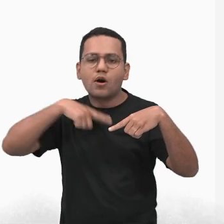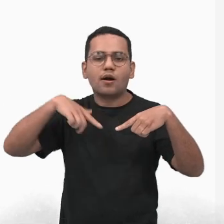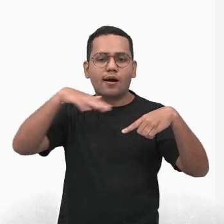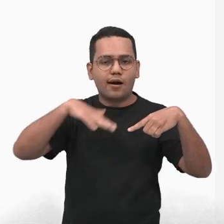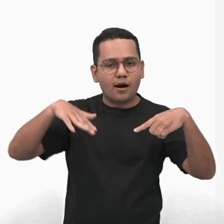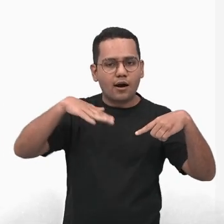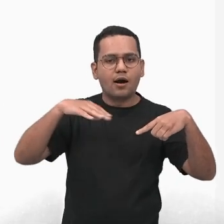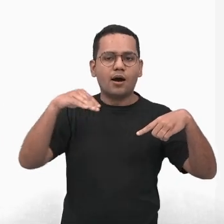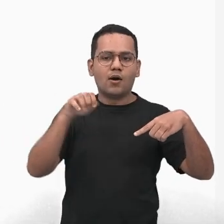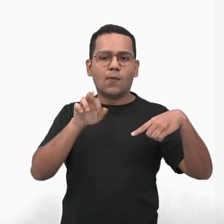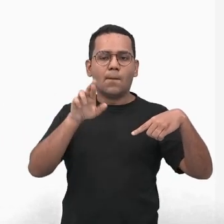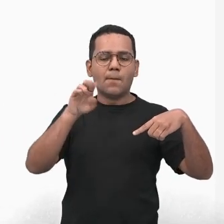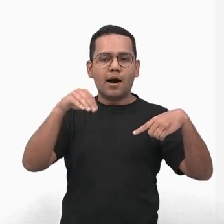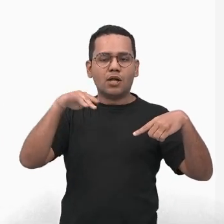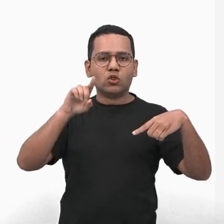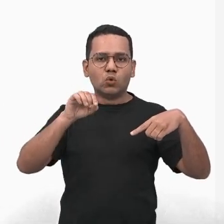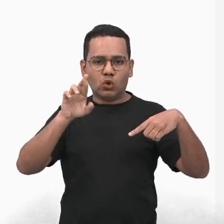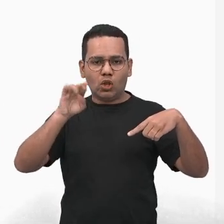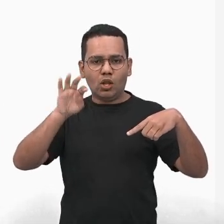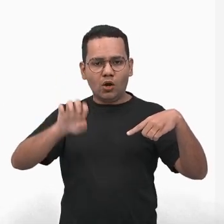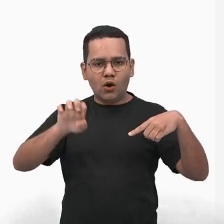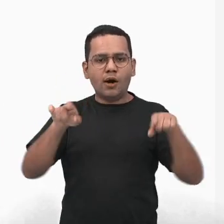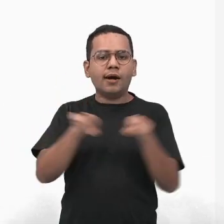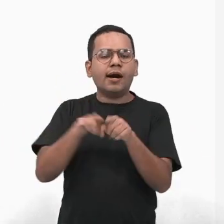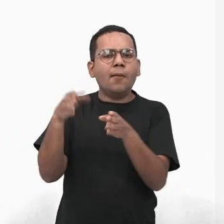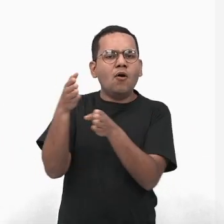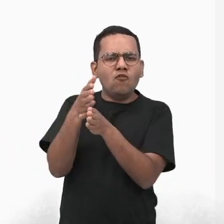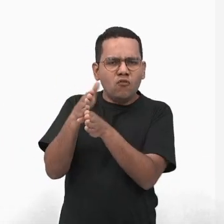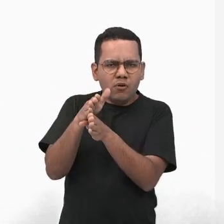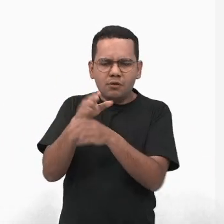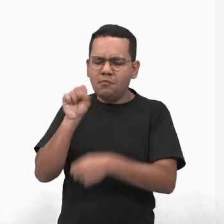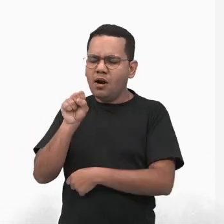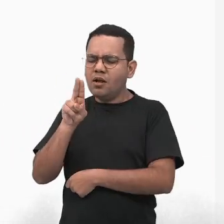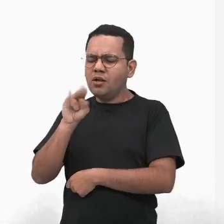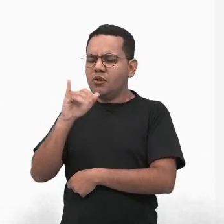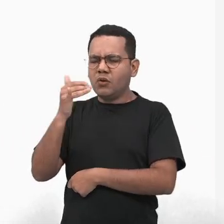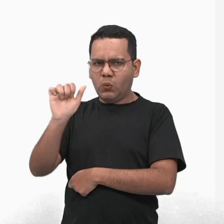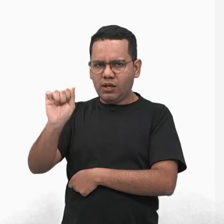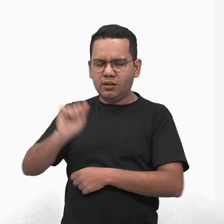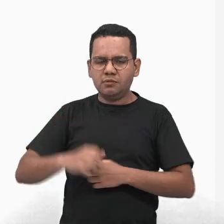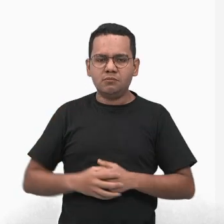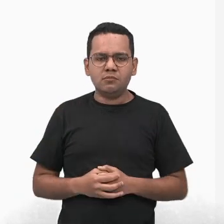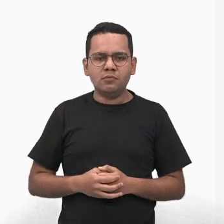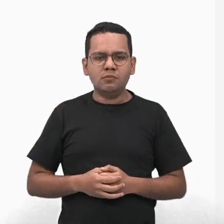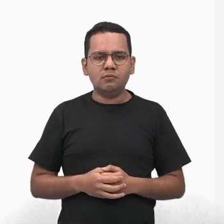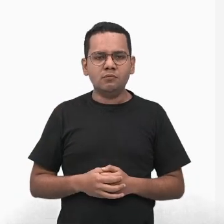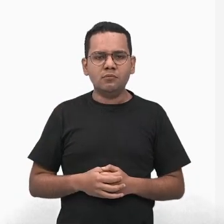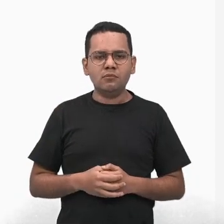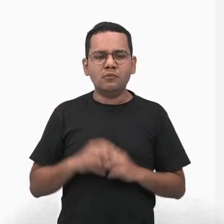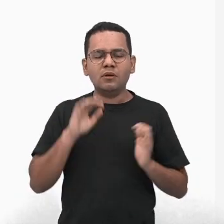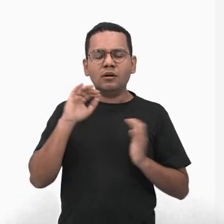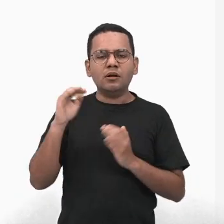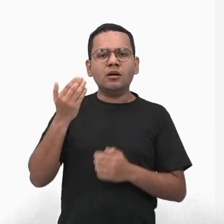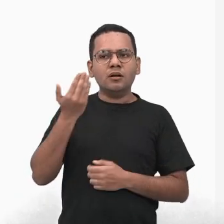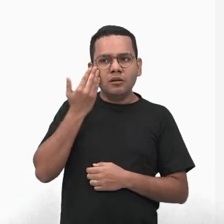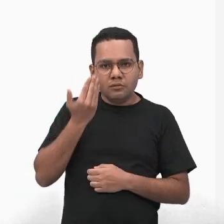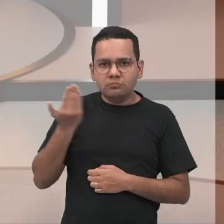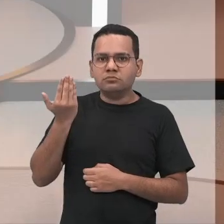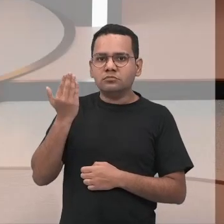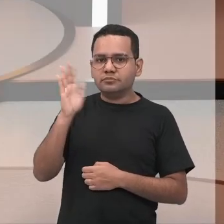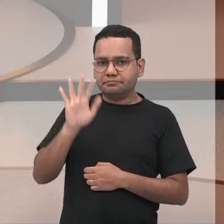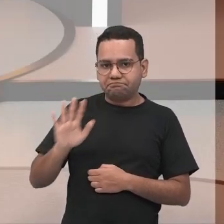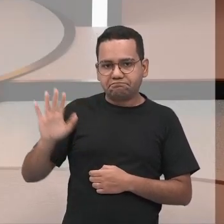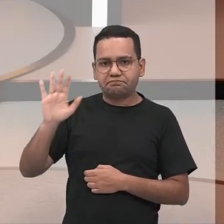do Norte até a fronteira com a Suíça. Vou trazer para vocês aqui o ambiente insalubre que era essa